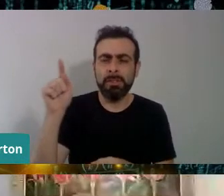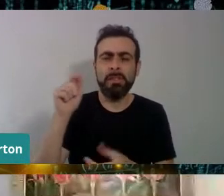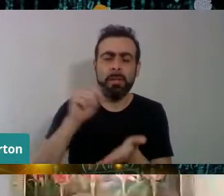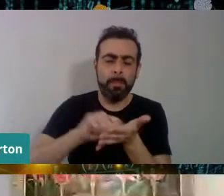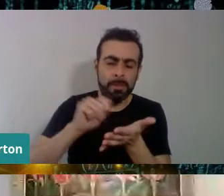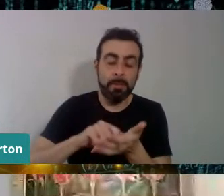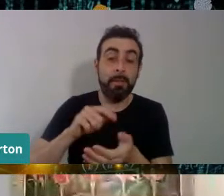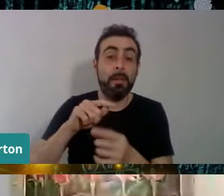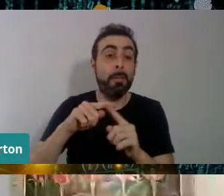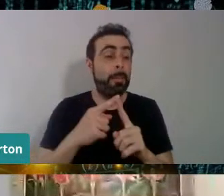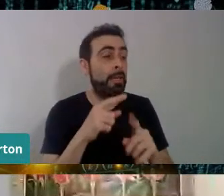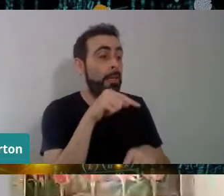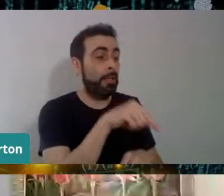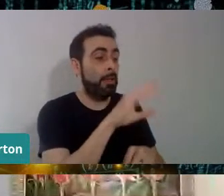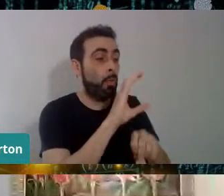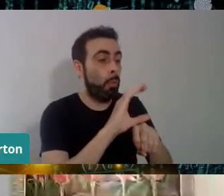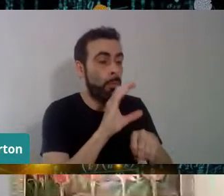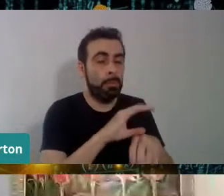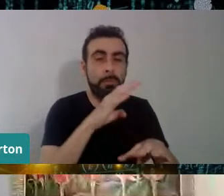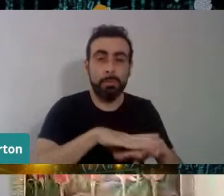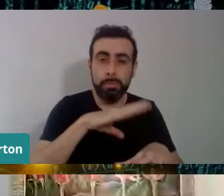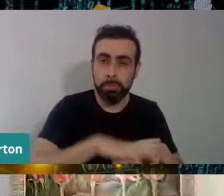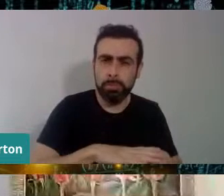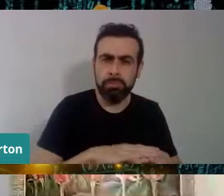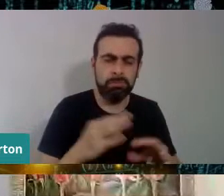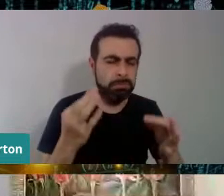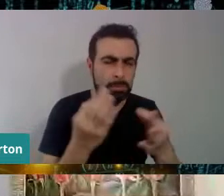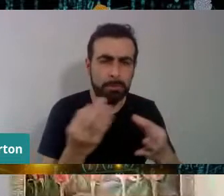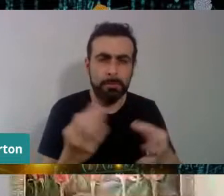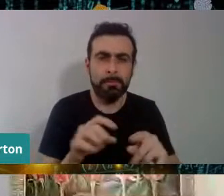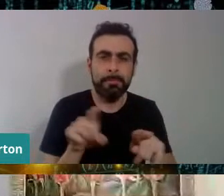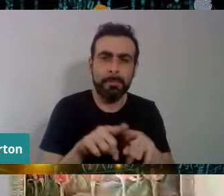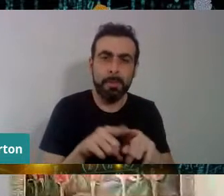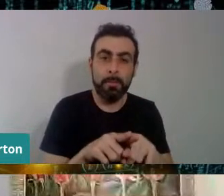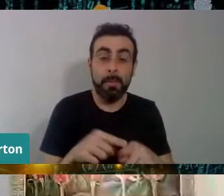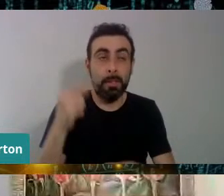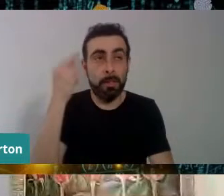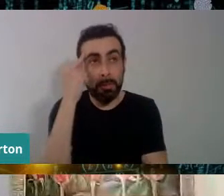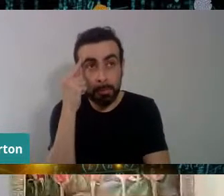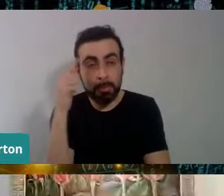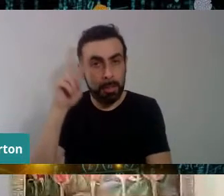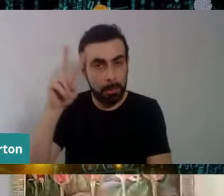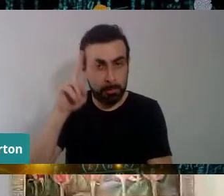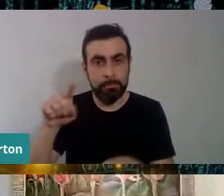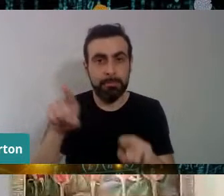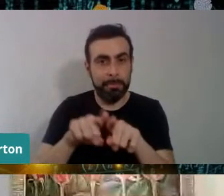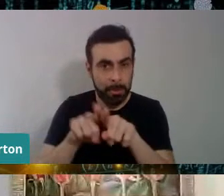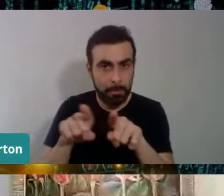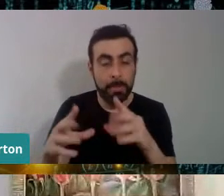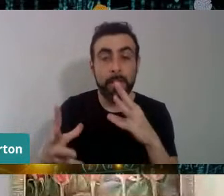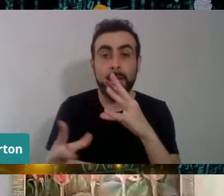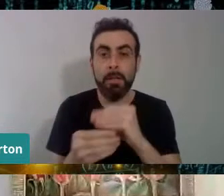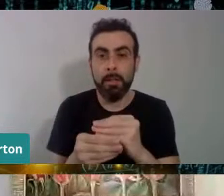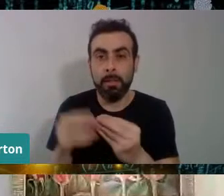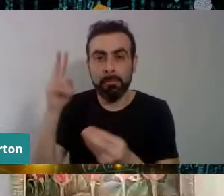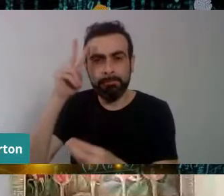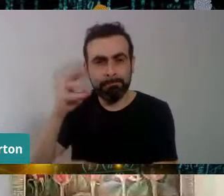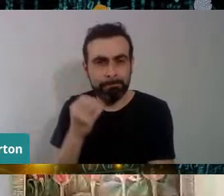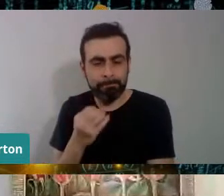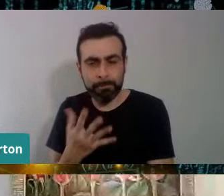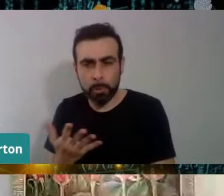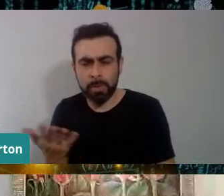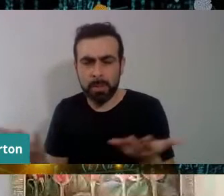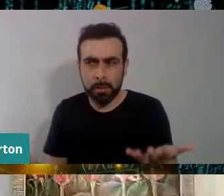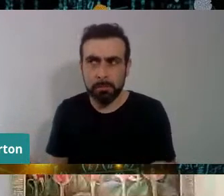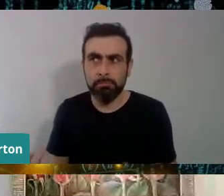de matemática lá. A gente, uma passagem boa minha, que eu tenho uma boa recordação,